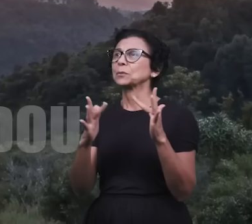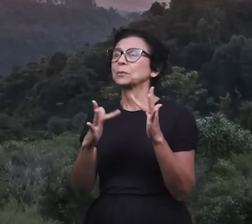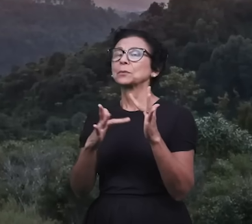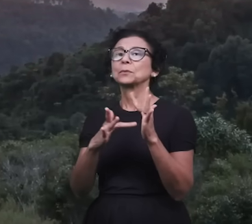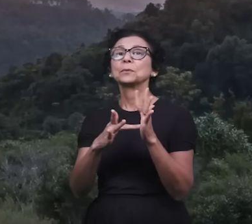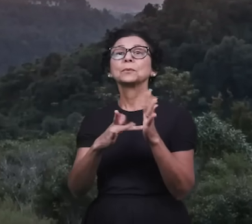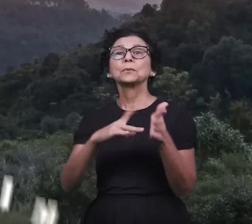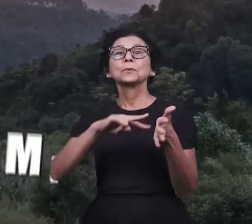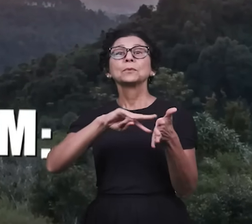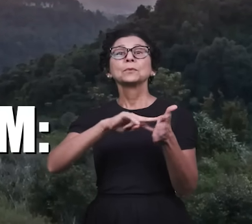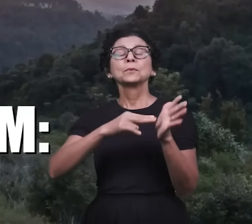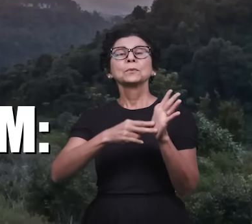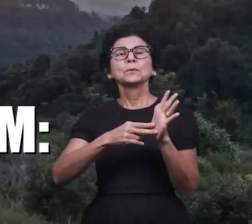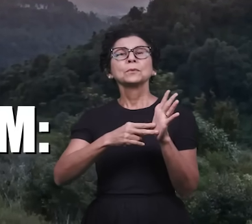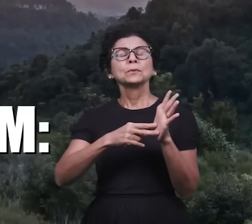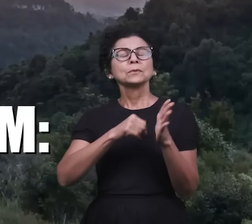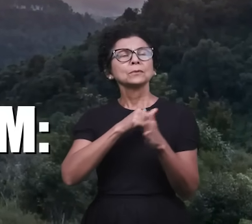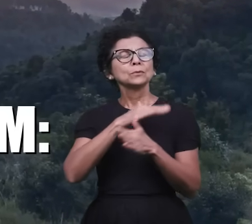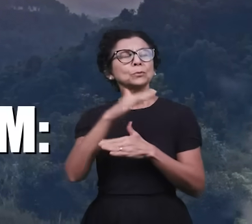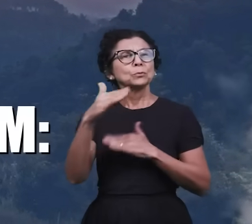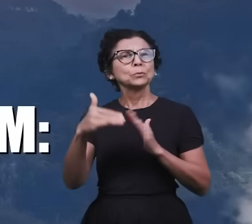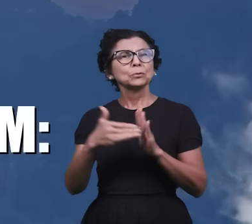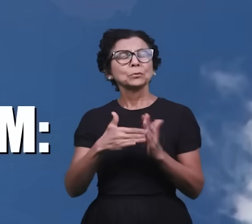mudou. Este mistério